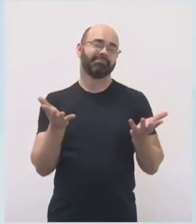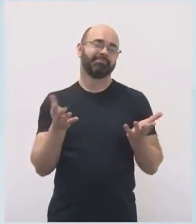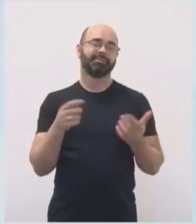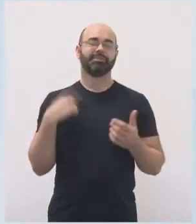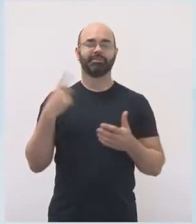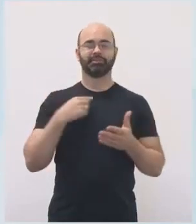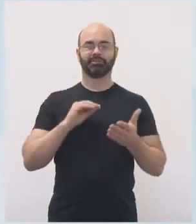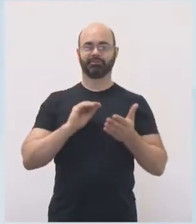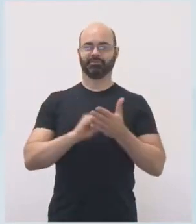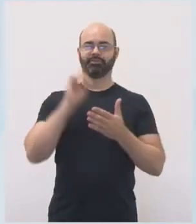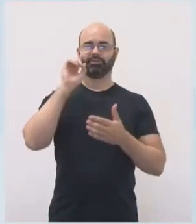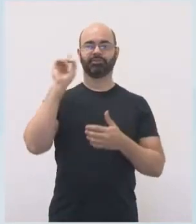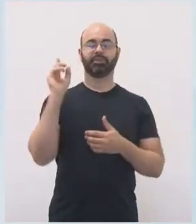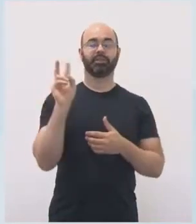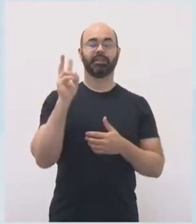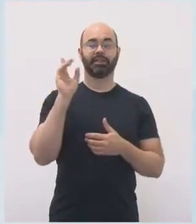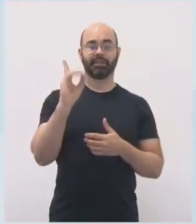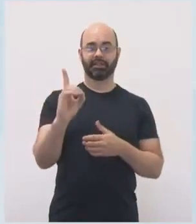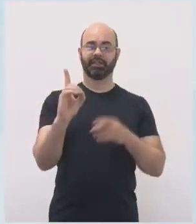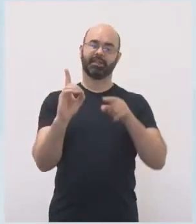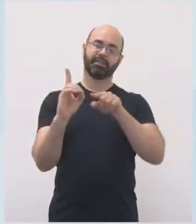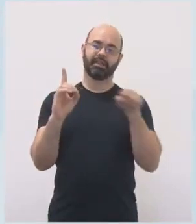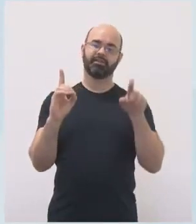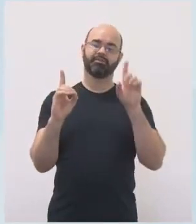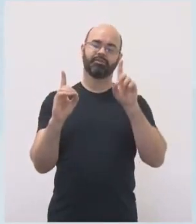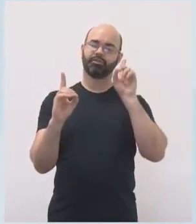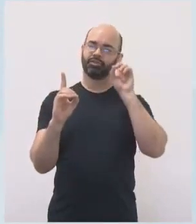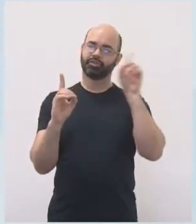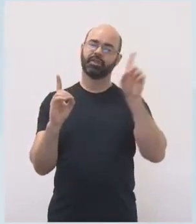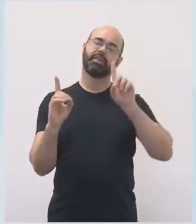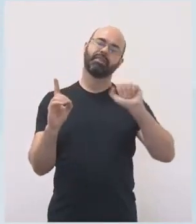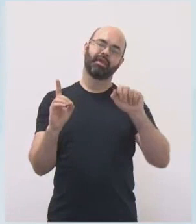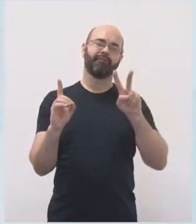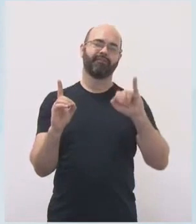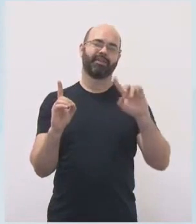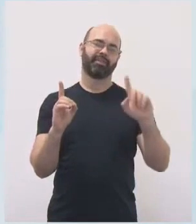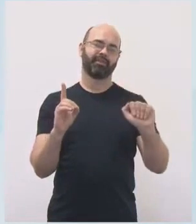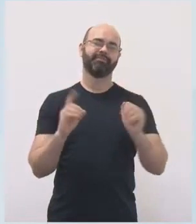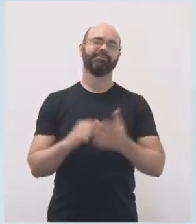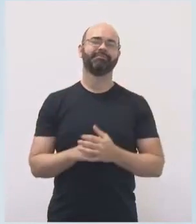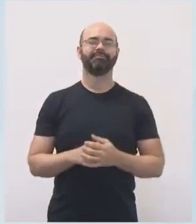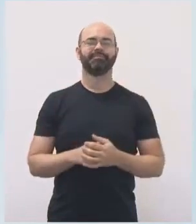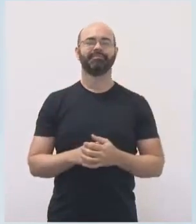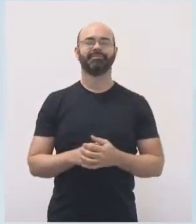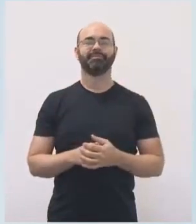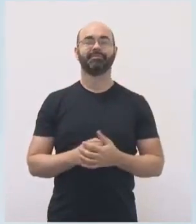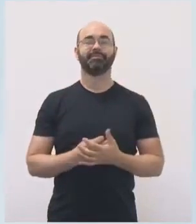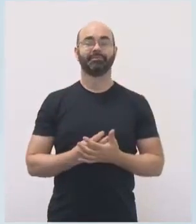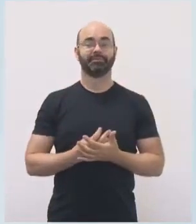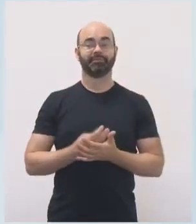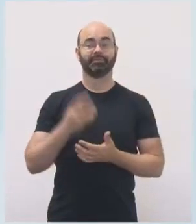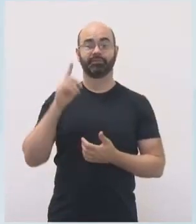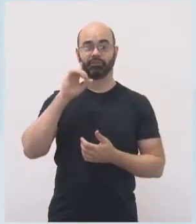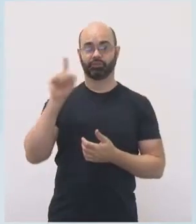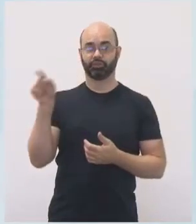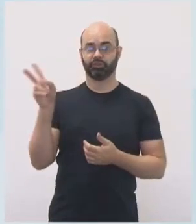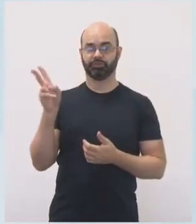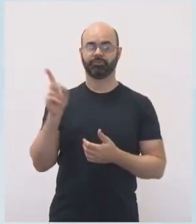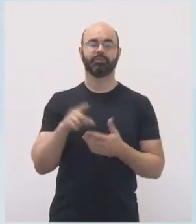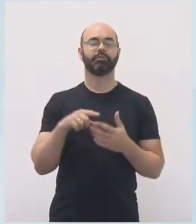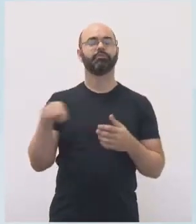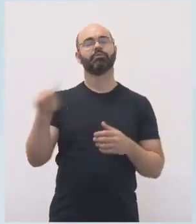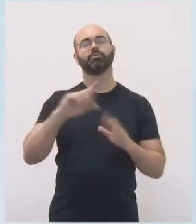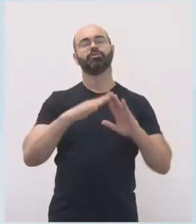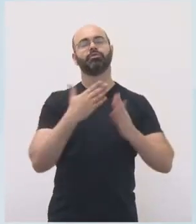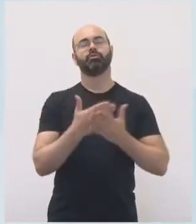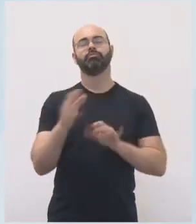colocou dia D traço dia da vida. Então, ficou assim. Então, nesse dia, as escolas vão se